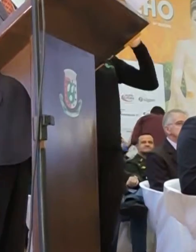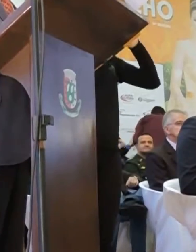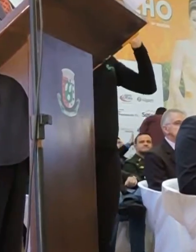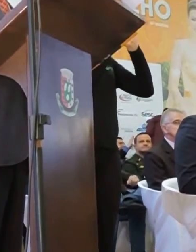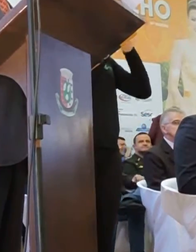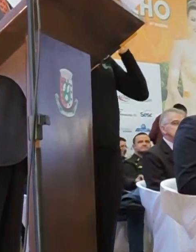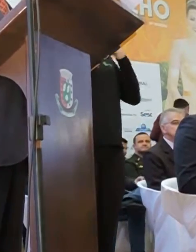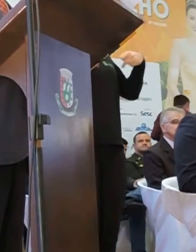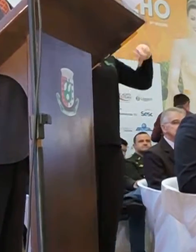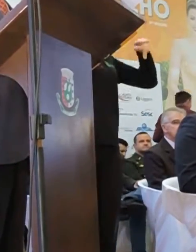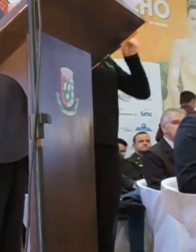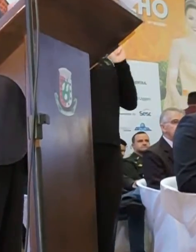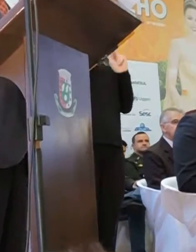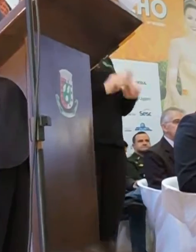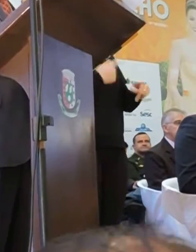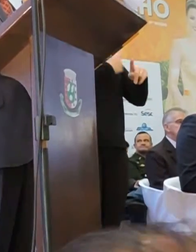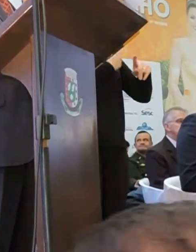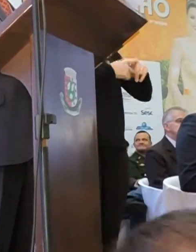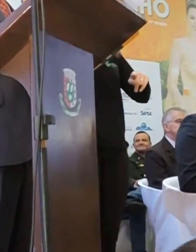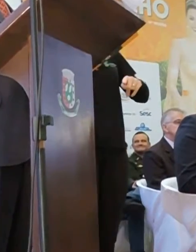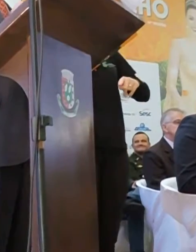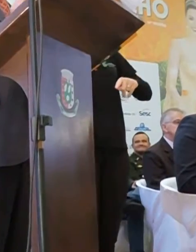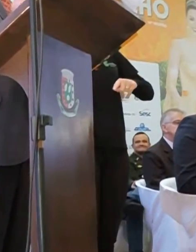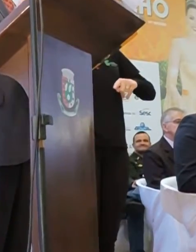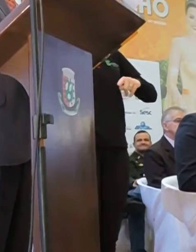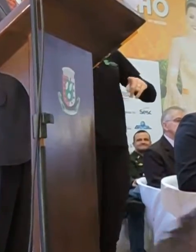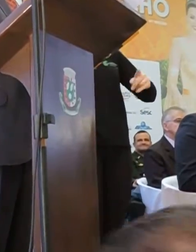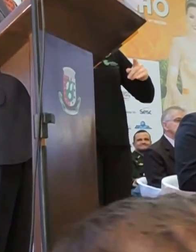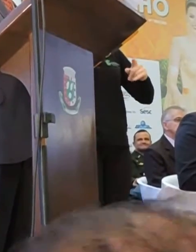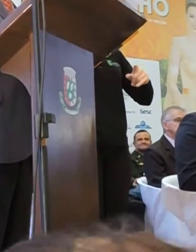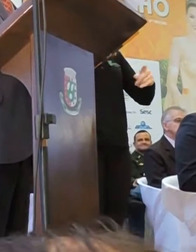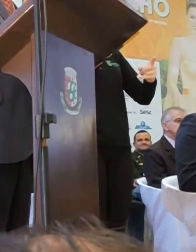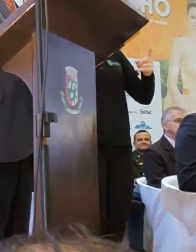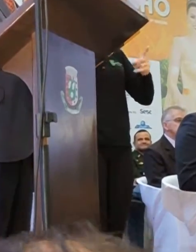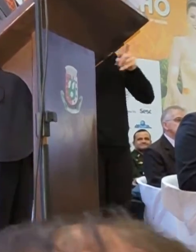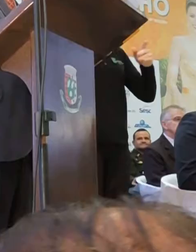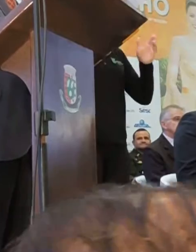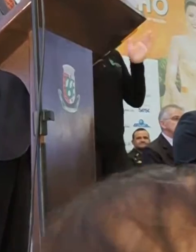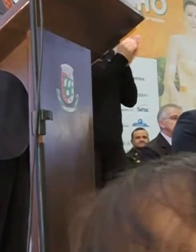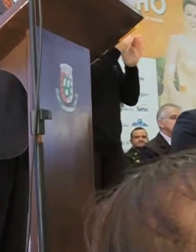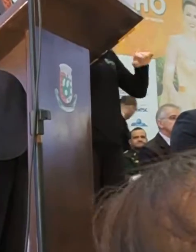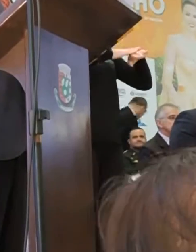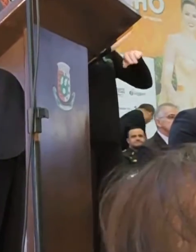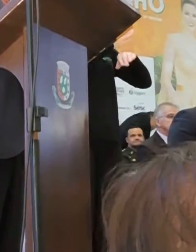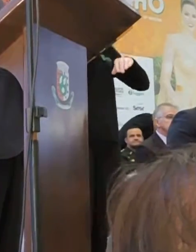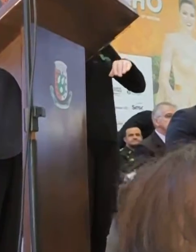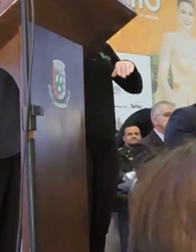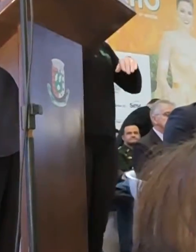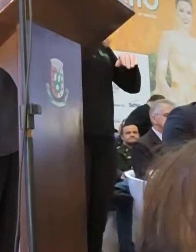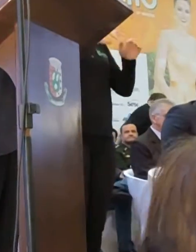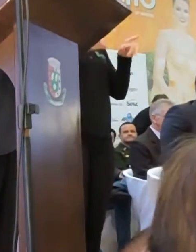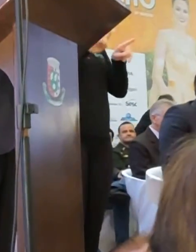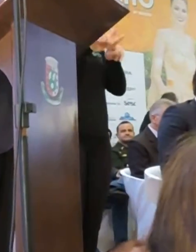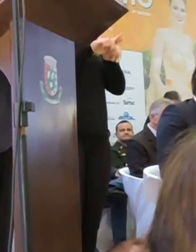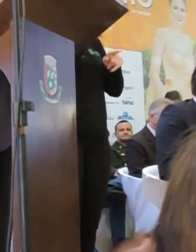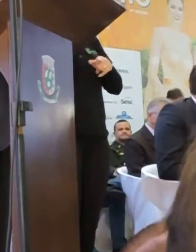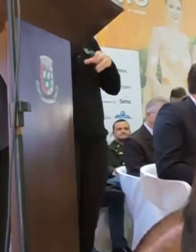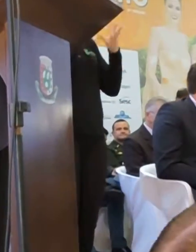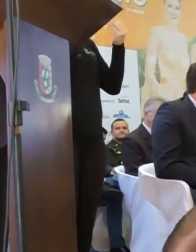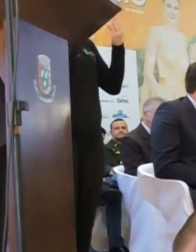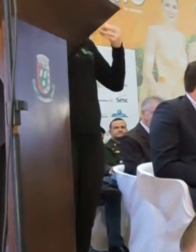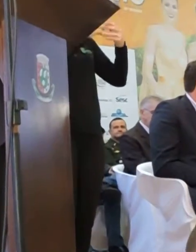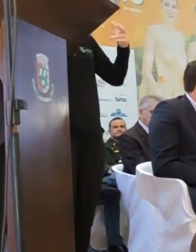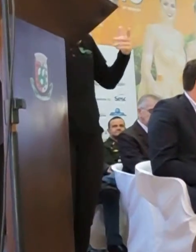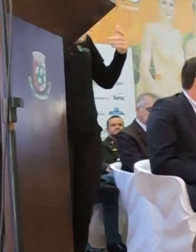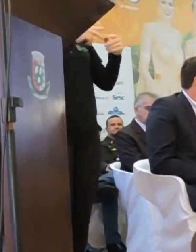das pessoas, porque vai ao ponto sem tanto rodeio, sem tanta burocracia de gabinete.